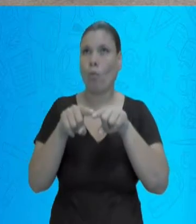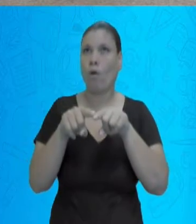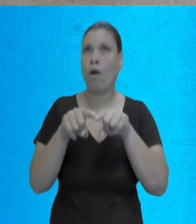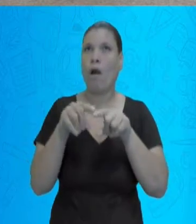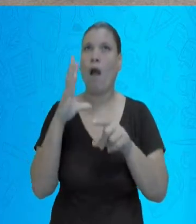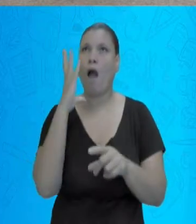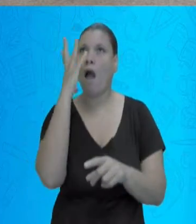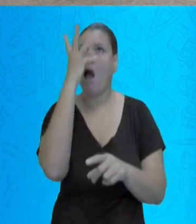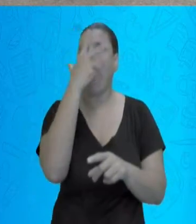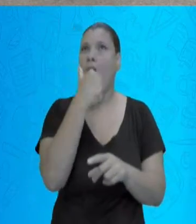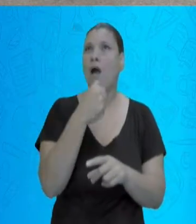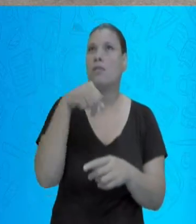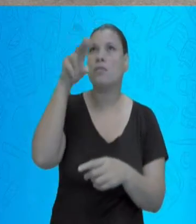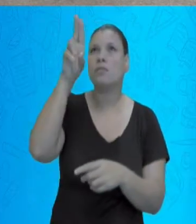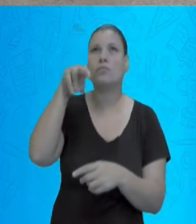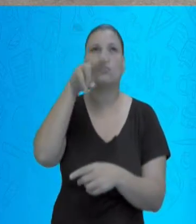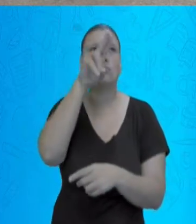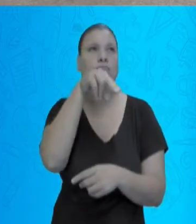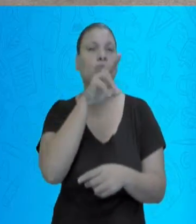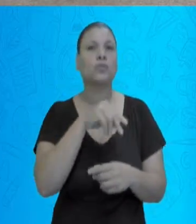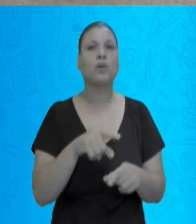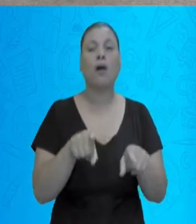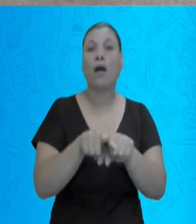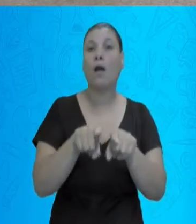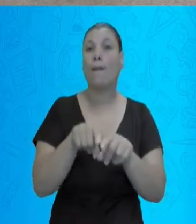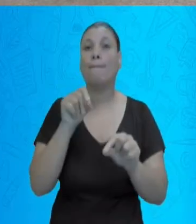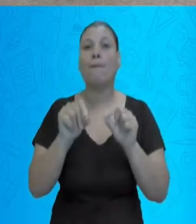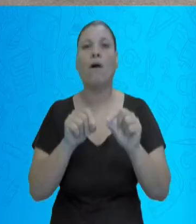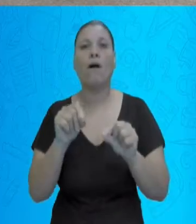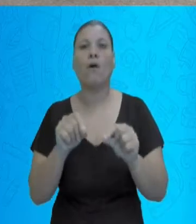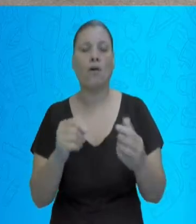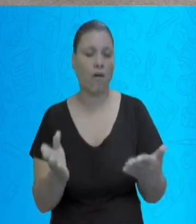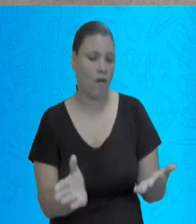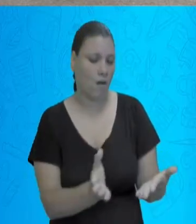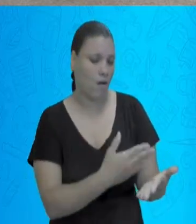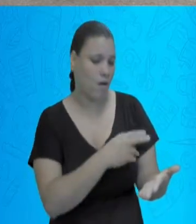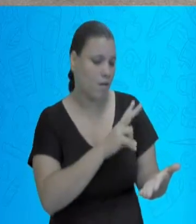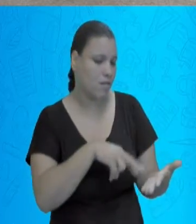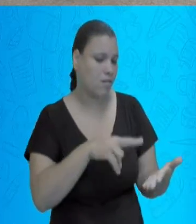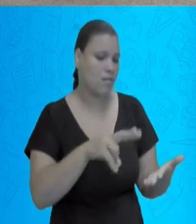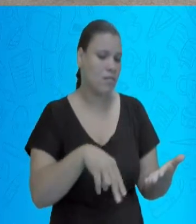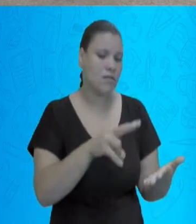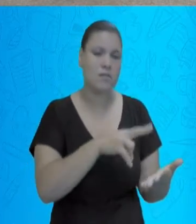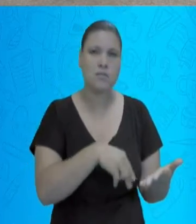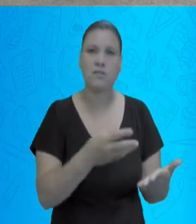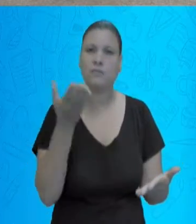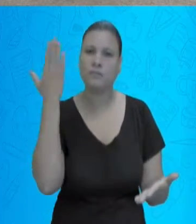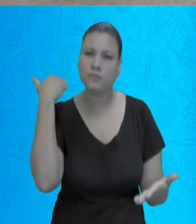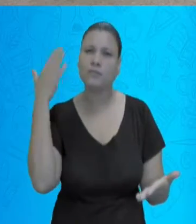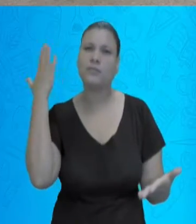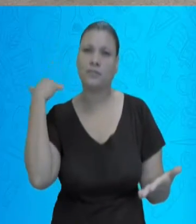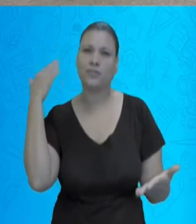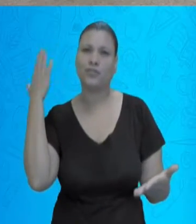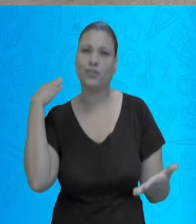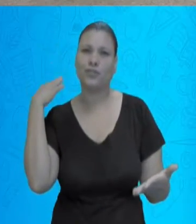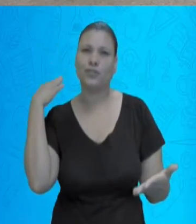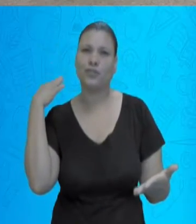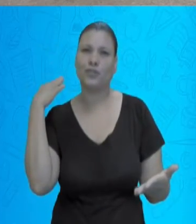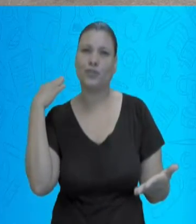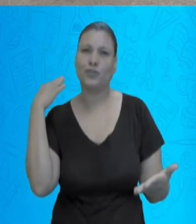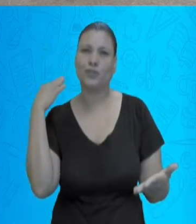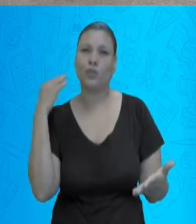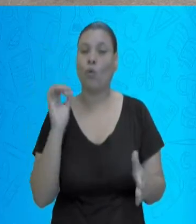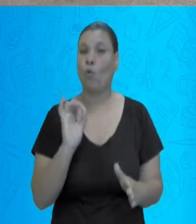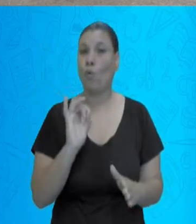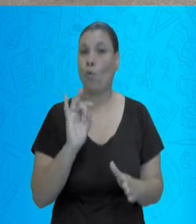Então eles faziam lá, a gente fala de gabinete porque era uma parte da casa reservada